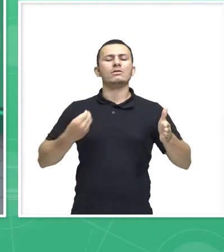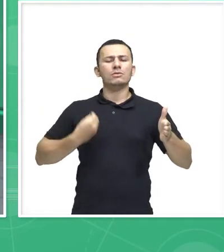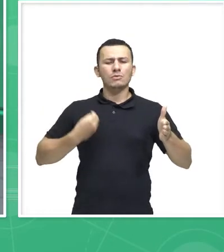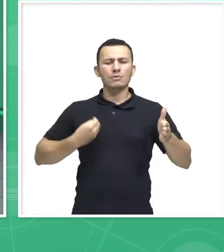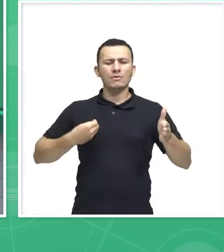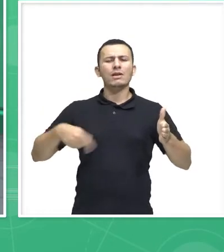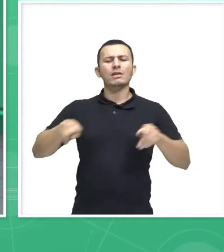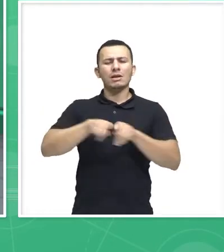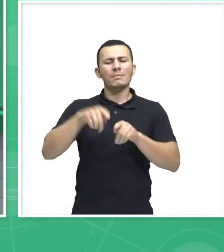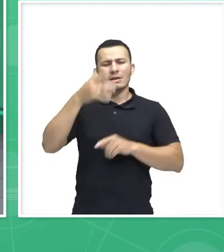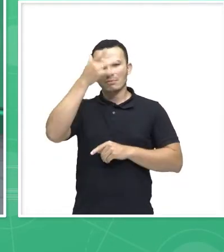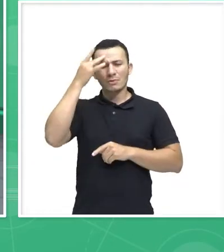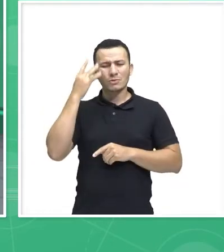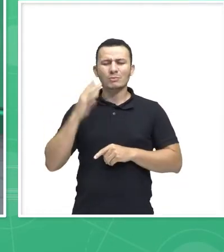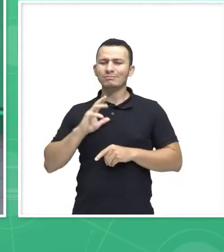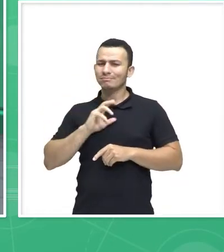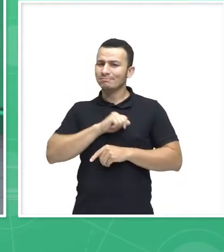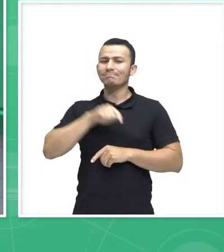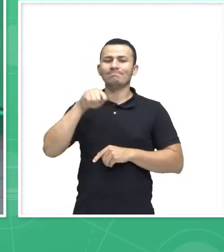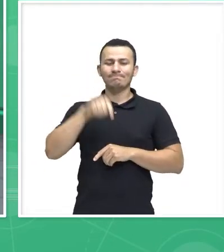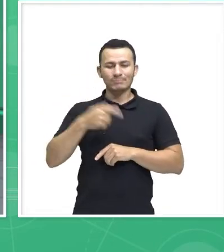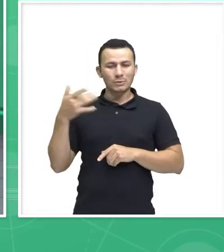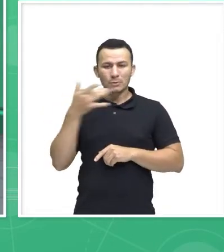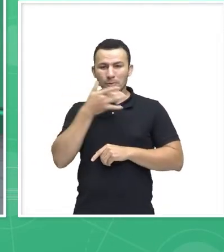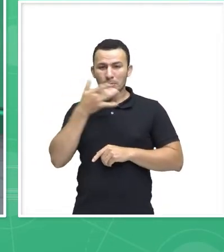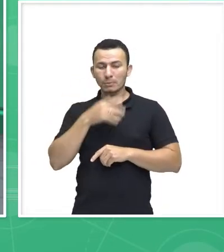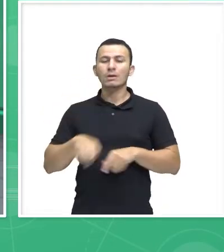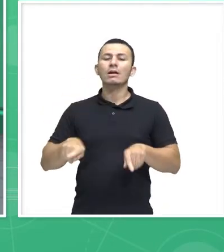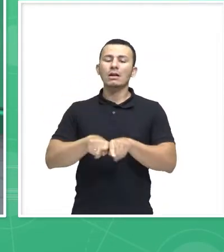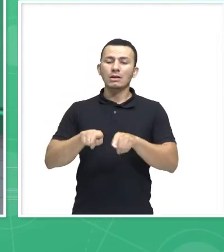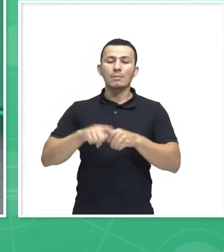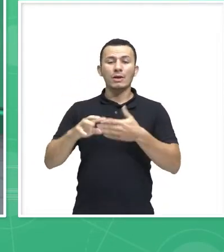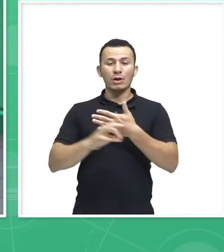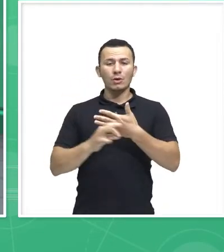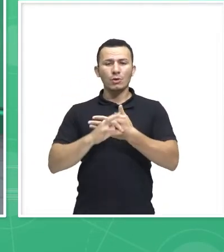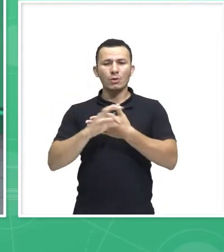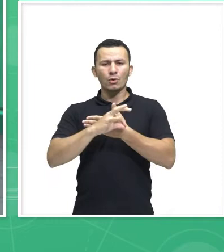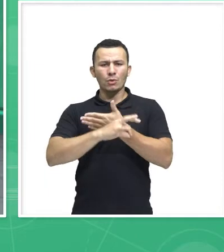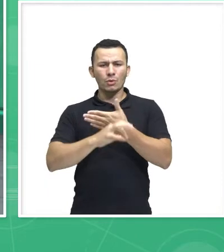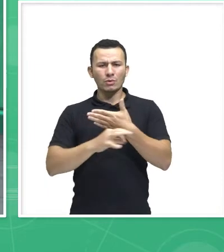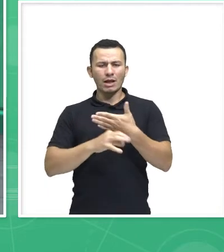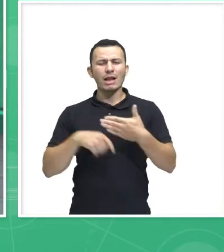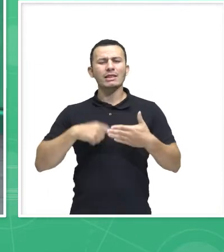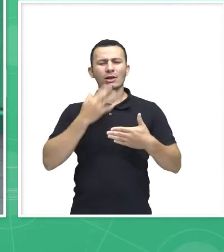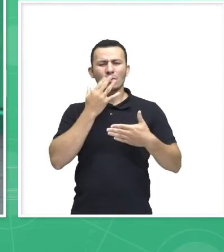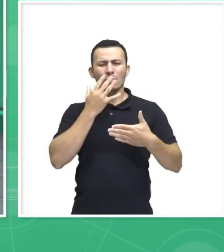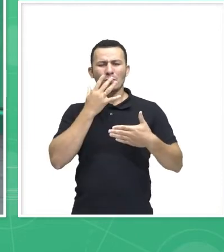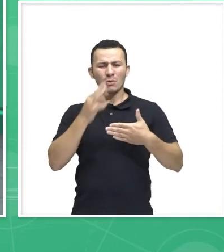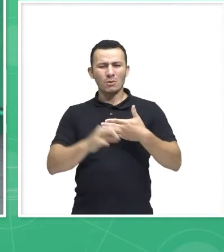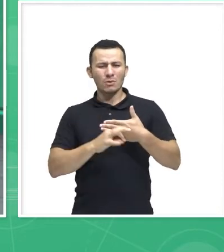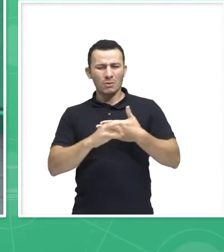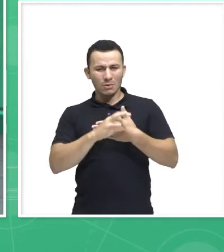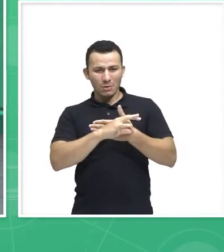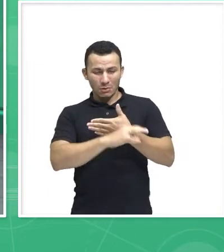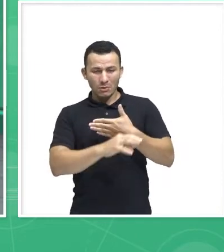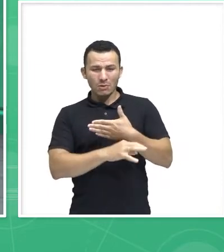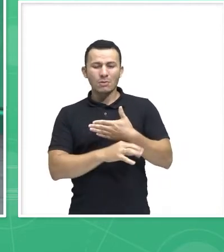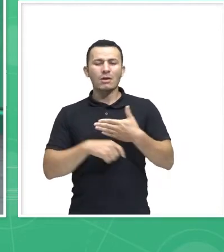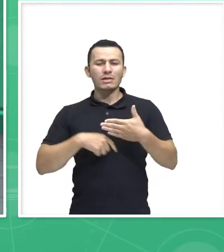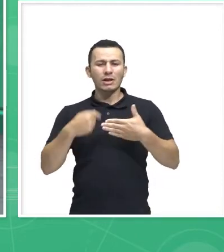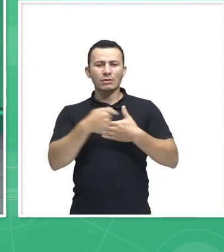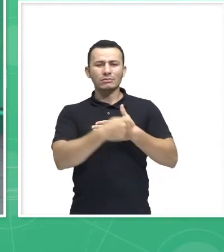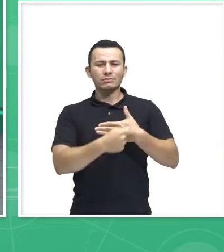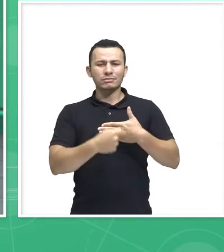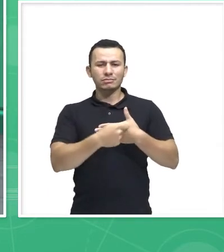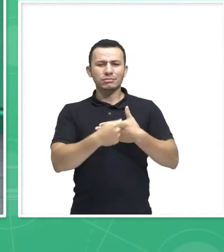culinária como nós vemos Tucunaré também né ela tem esse formato ali Esse aspecto todo Pintadinho eu tenho umas peças de uma rodinha